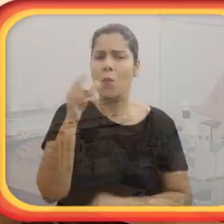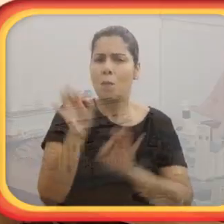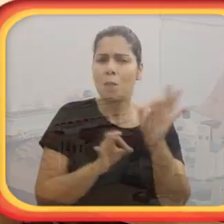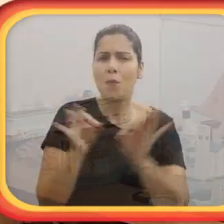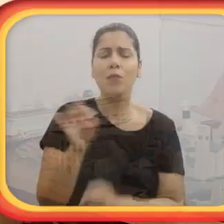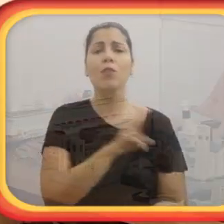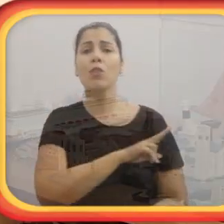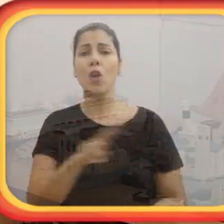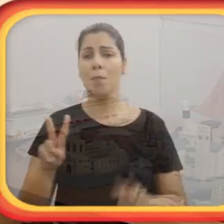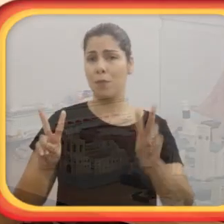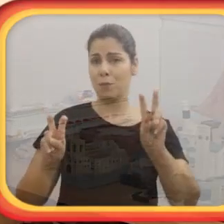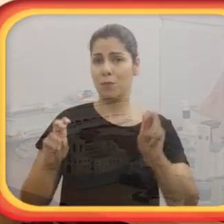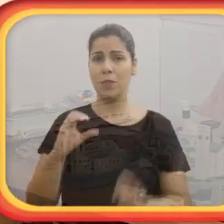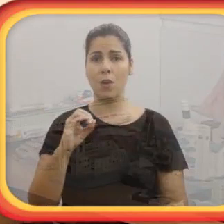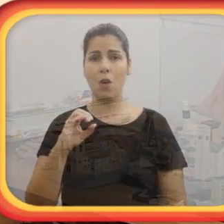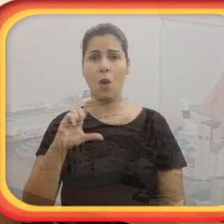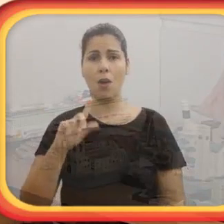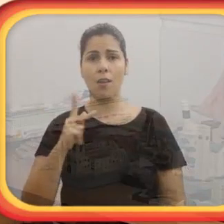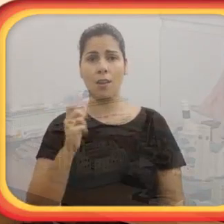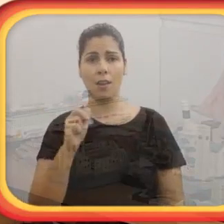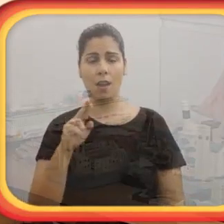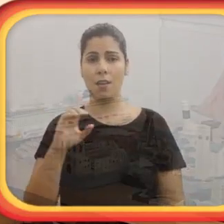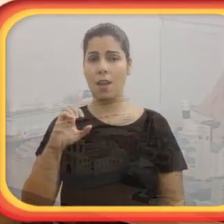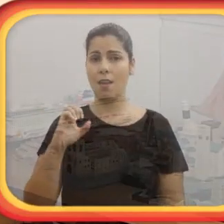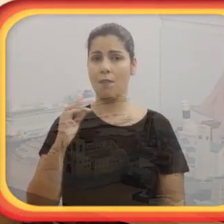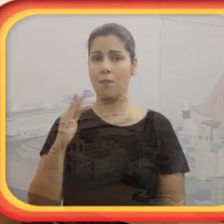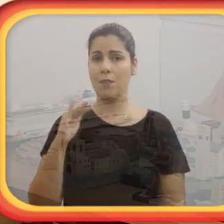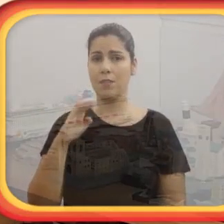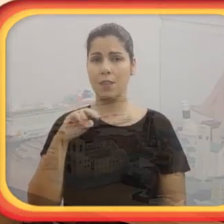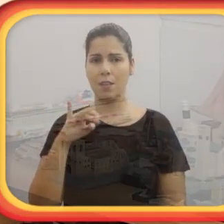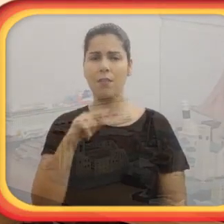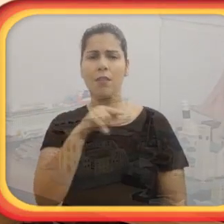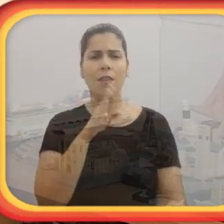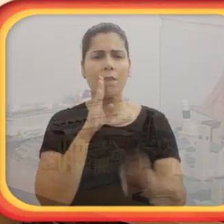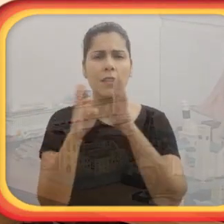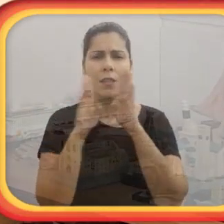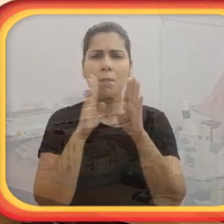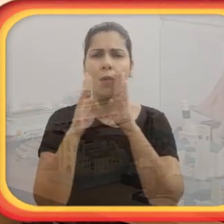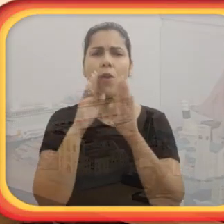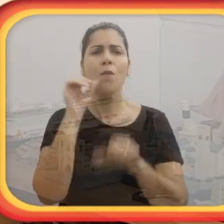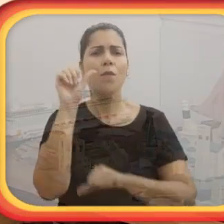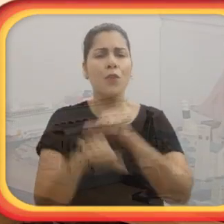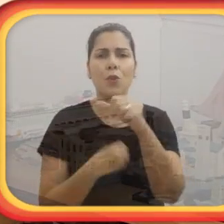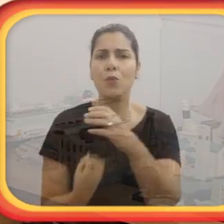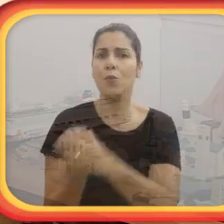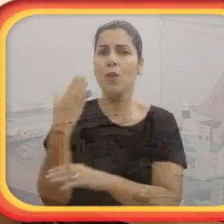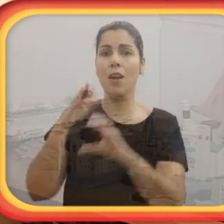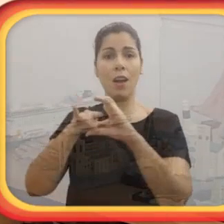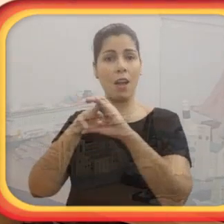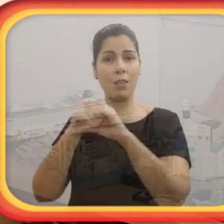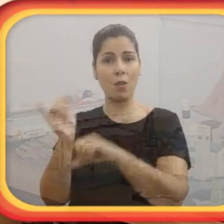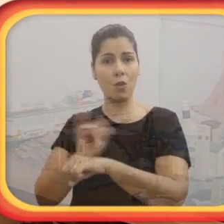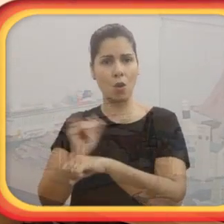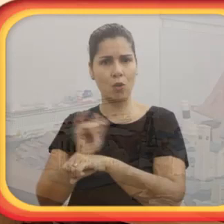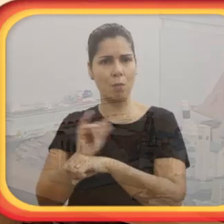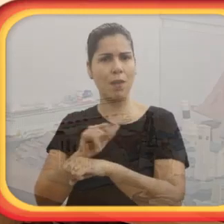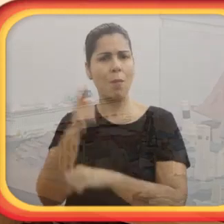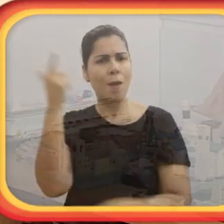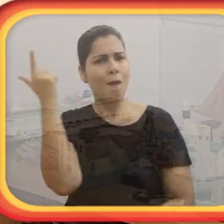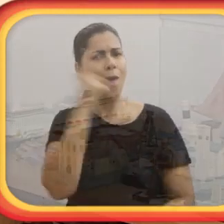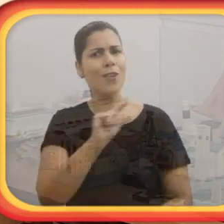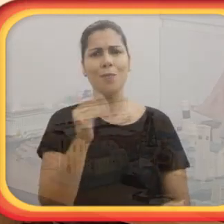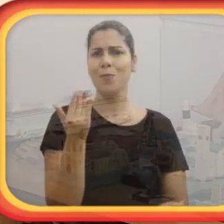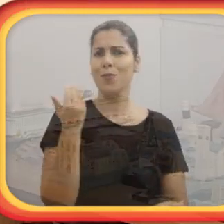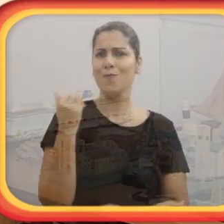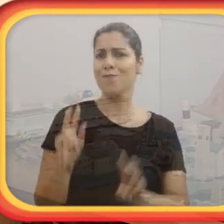e consultorias com a pegada do História de Cego, num projeto chamado Olhar Eficiente. Do Facebook acabou surgindo o canal